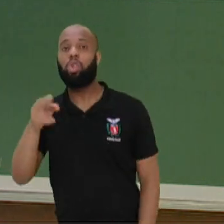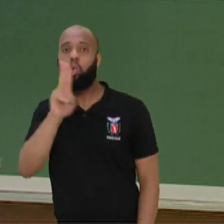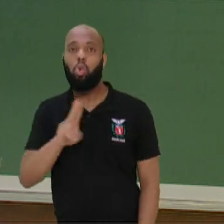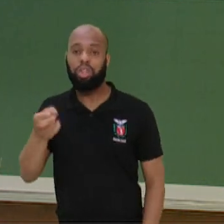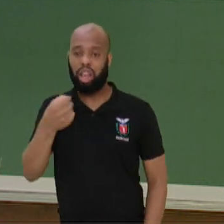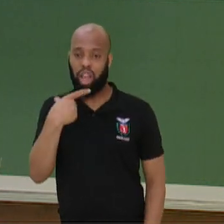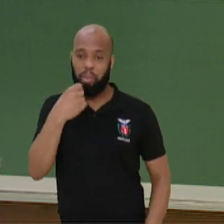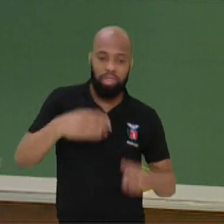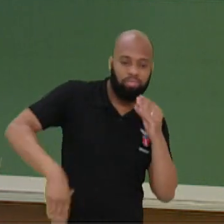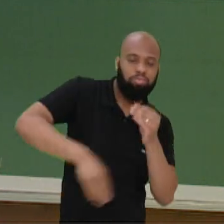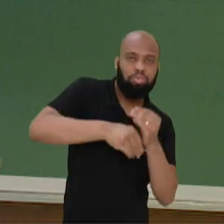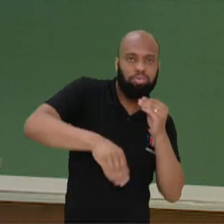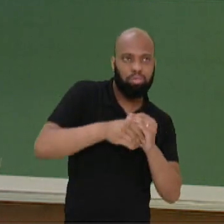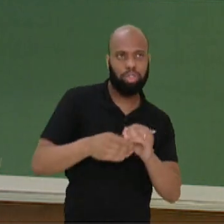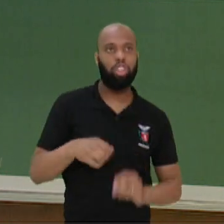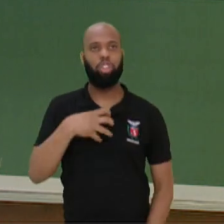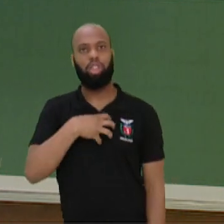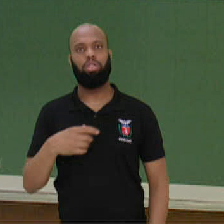suplementos.